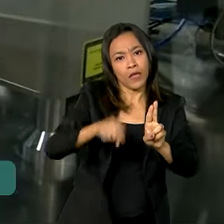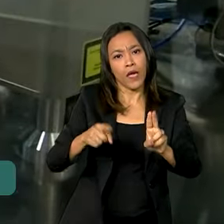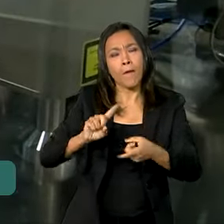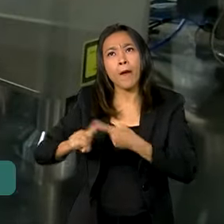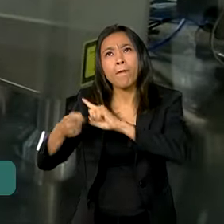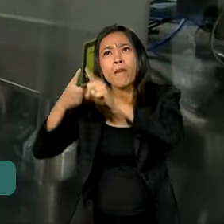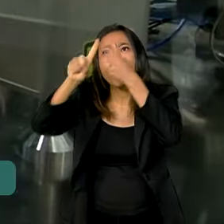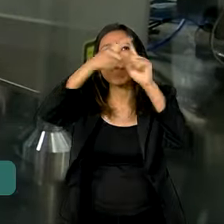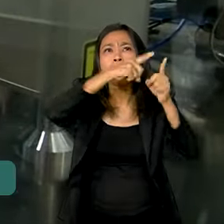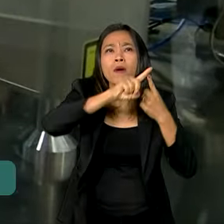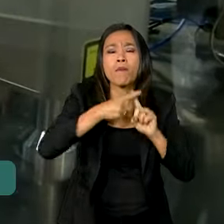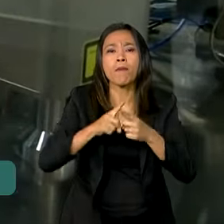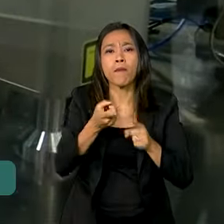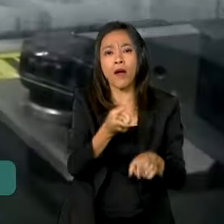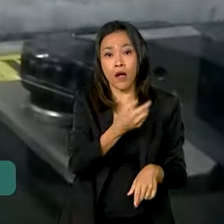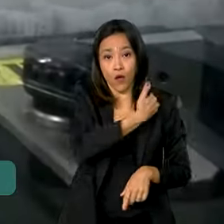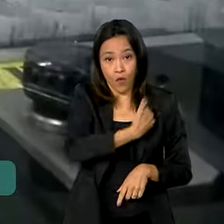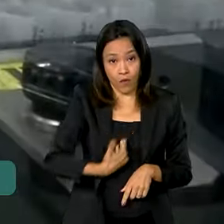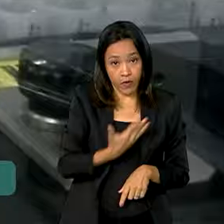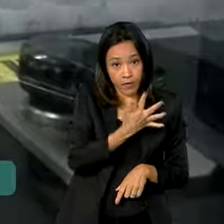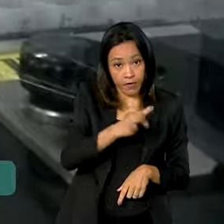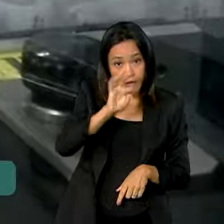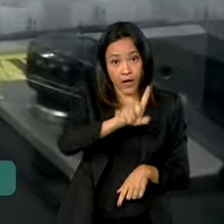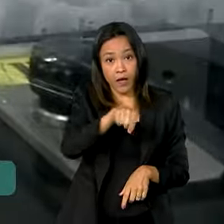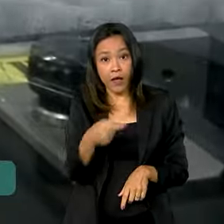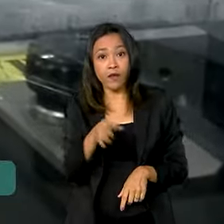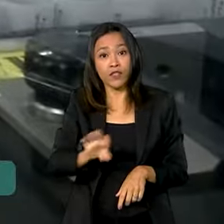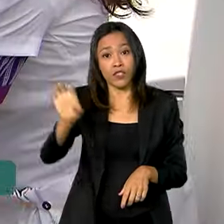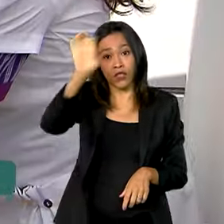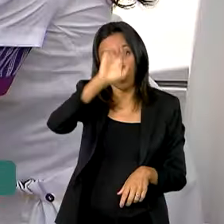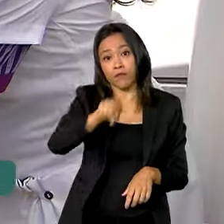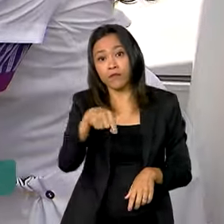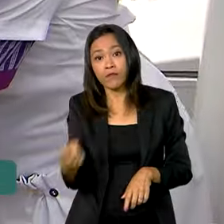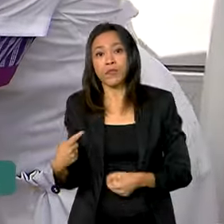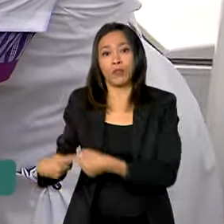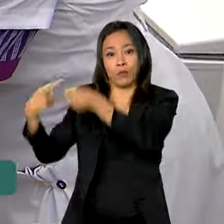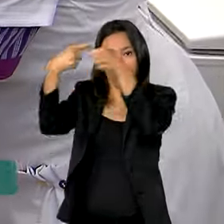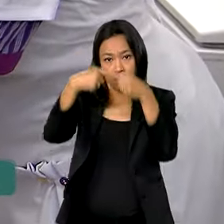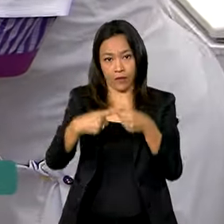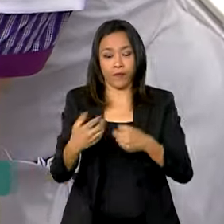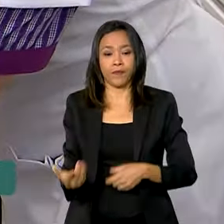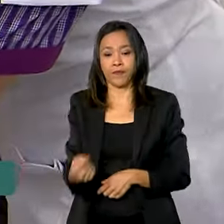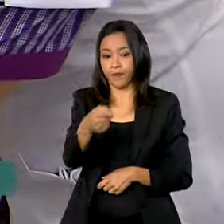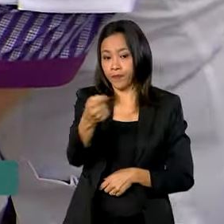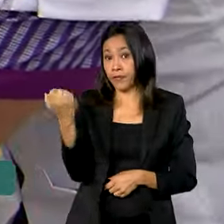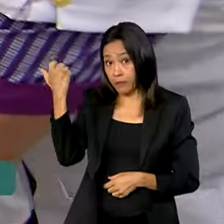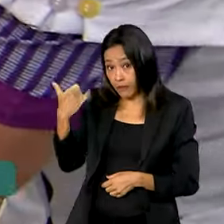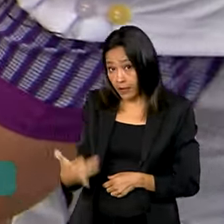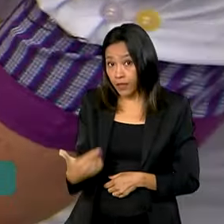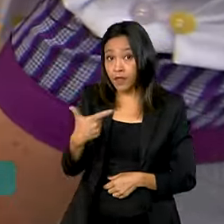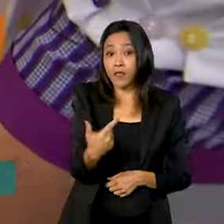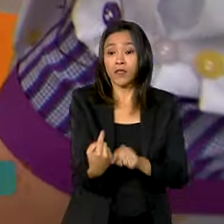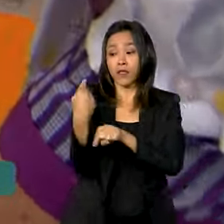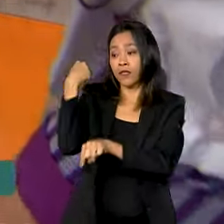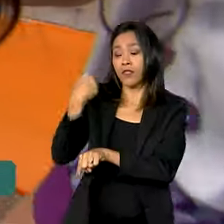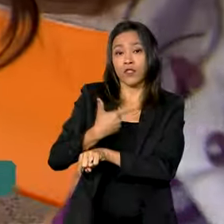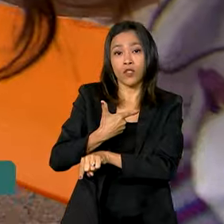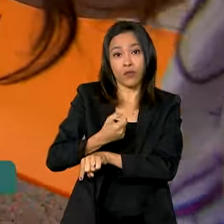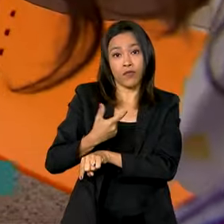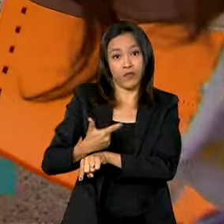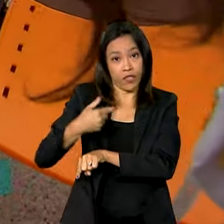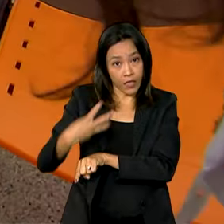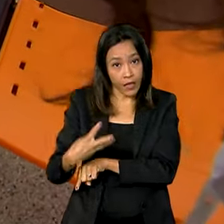integrada entre governo federal, estados e municípios. Em 2023, o Brasil registrou aumento